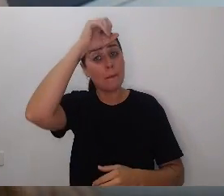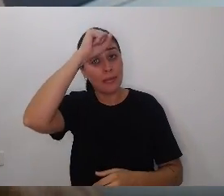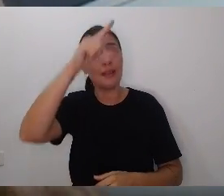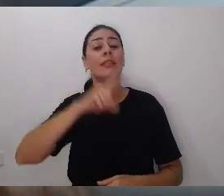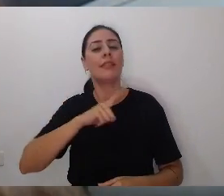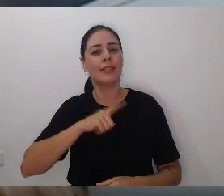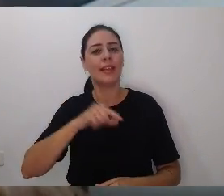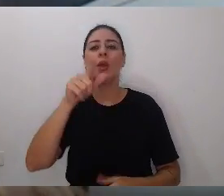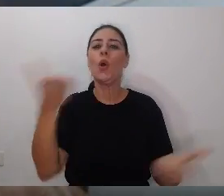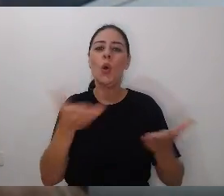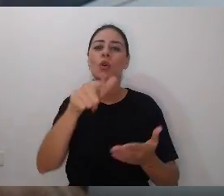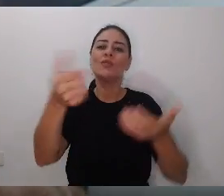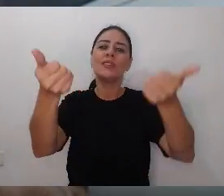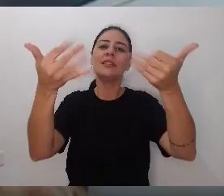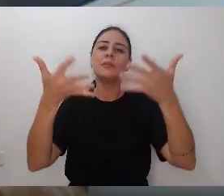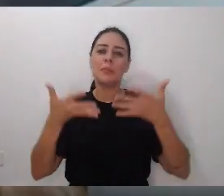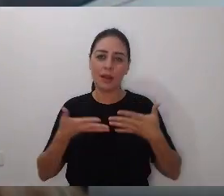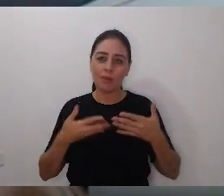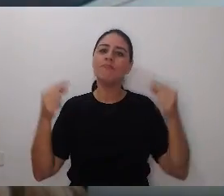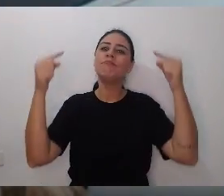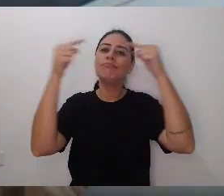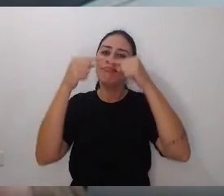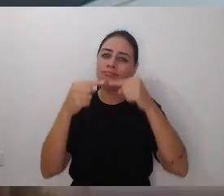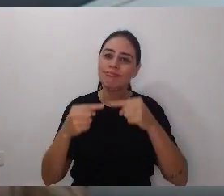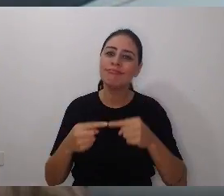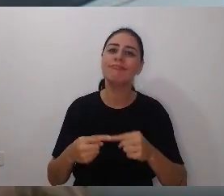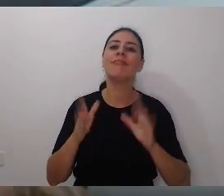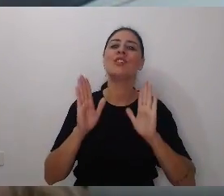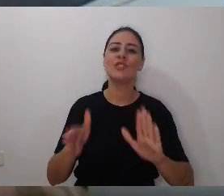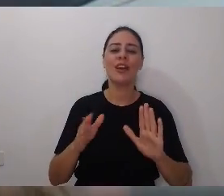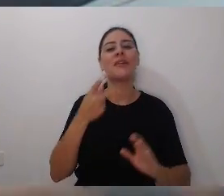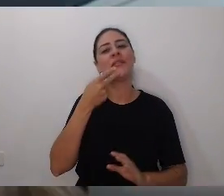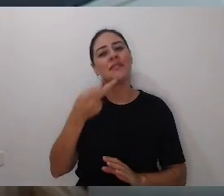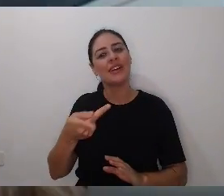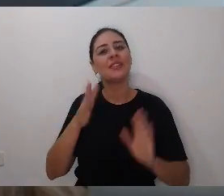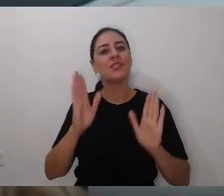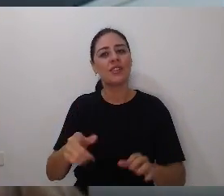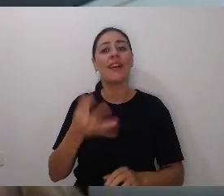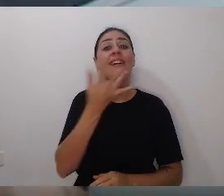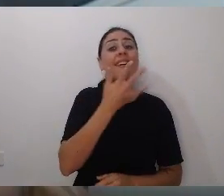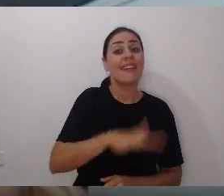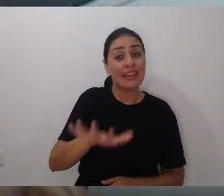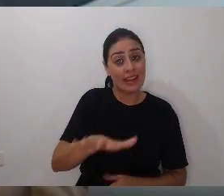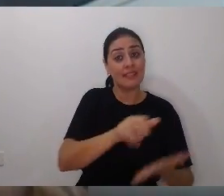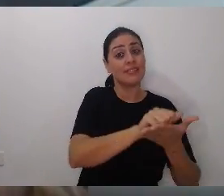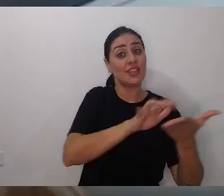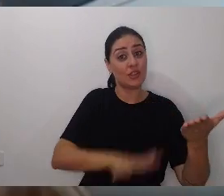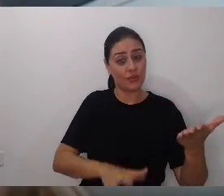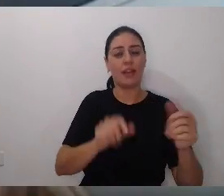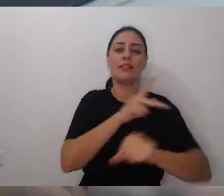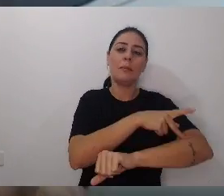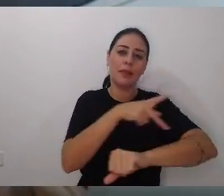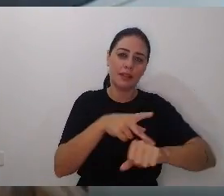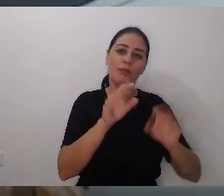semana, é a questão do brincar. A criança é brincar. A criança brinca, a criança aprende pela brincadeira.